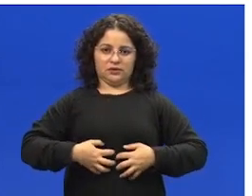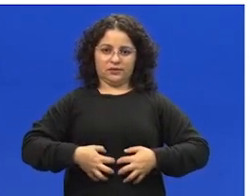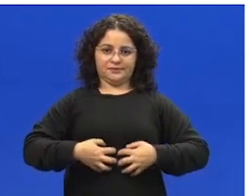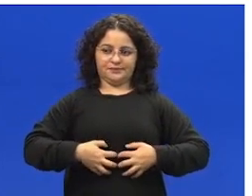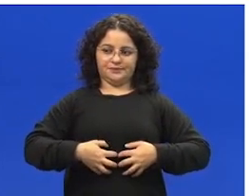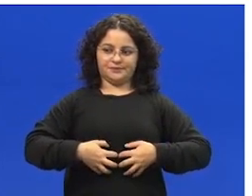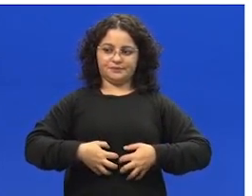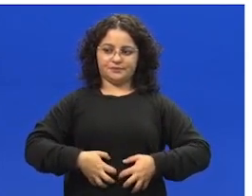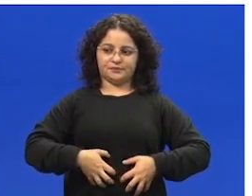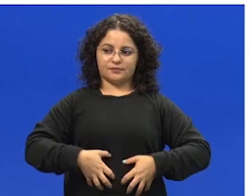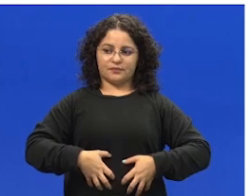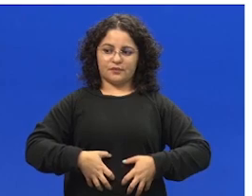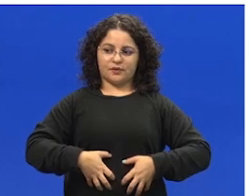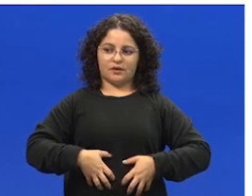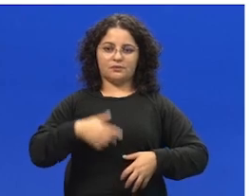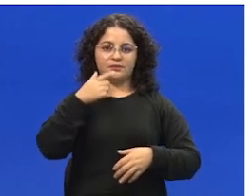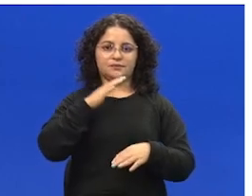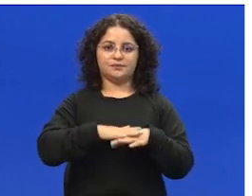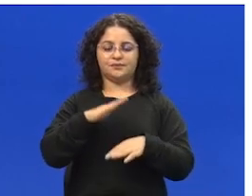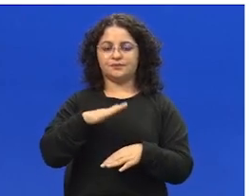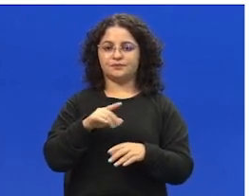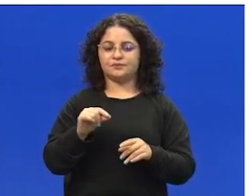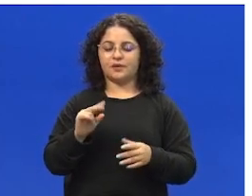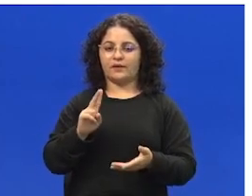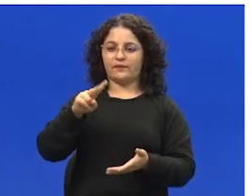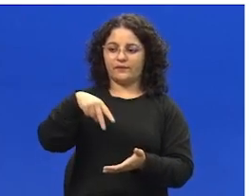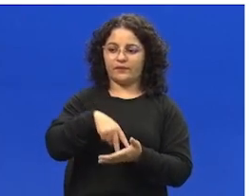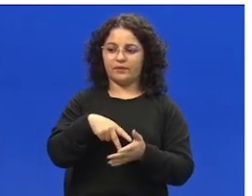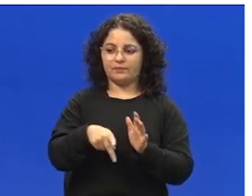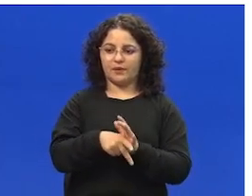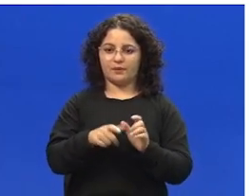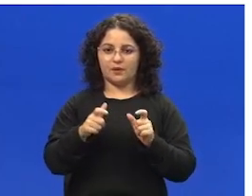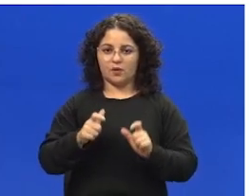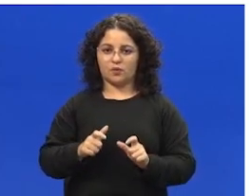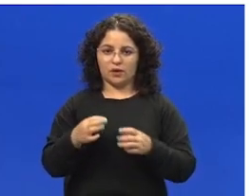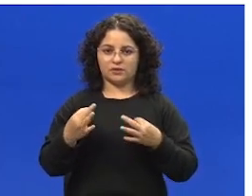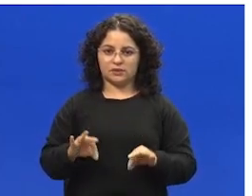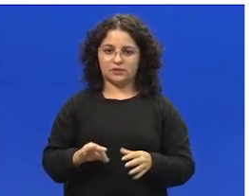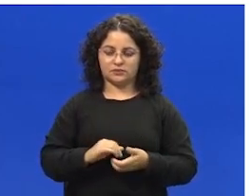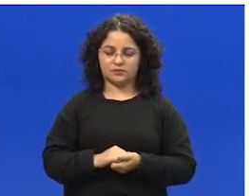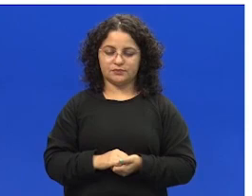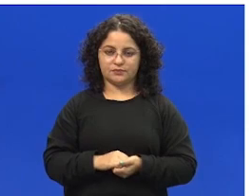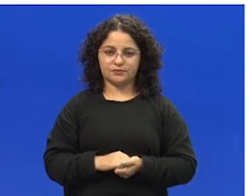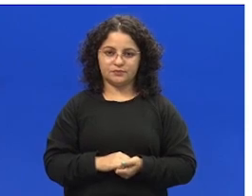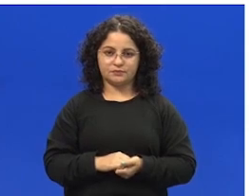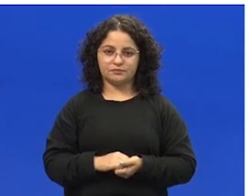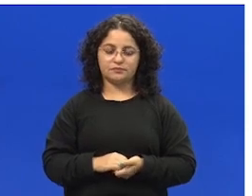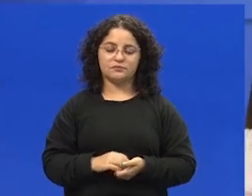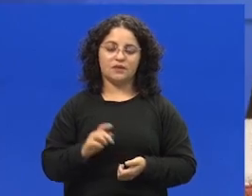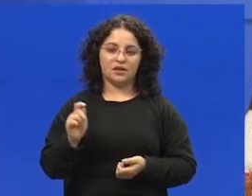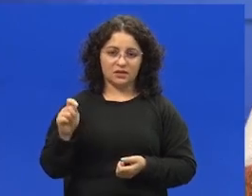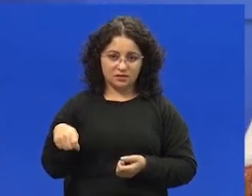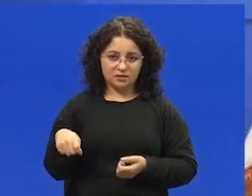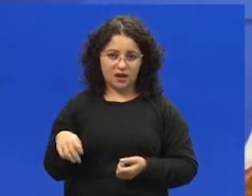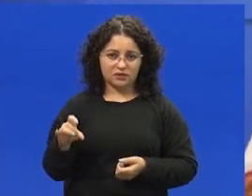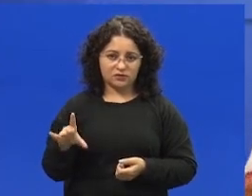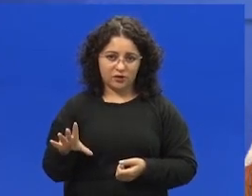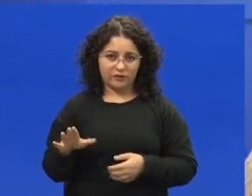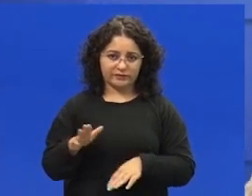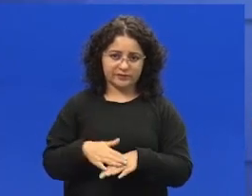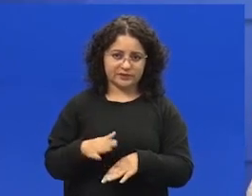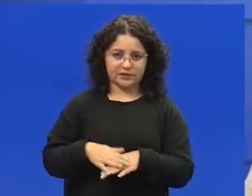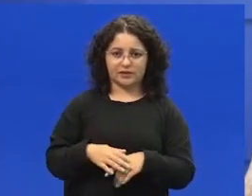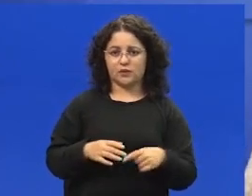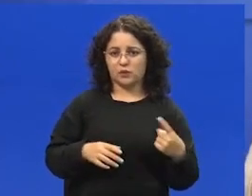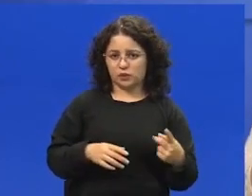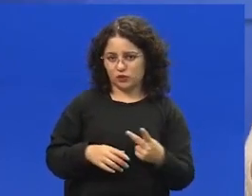eles estabilizem o segmento no local adequado. É suficiente nos grau 1 e